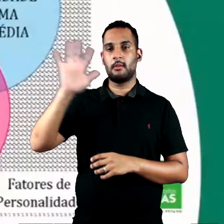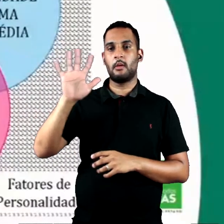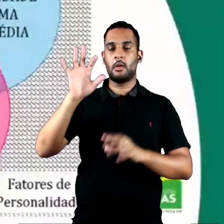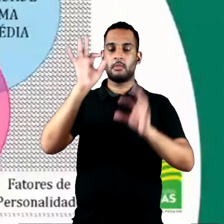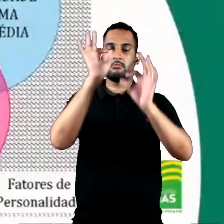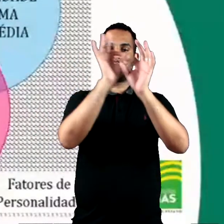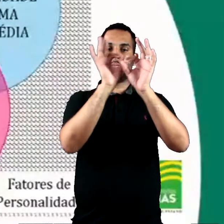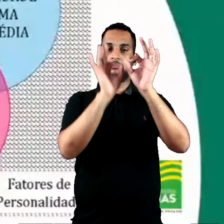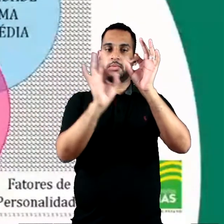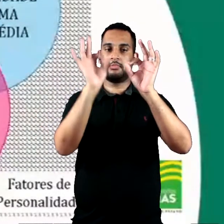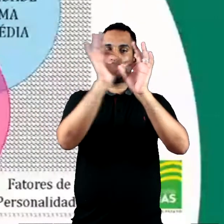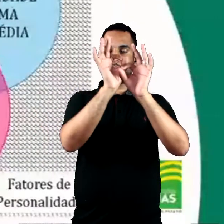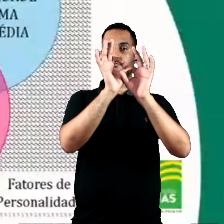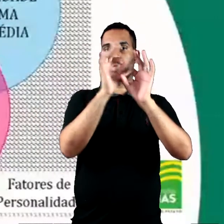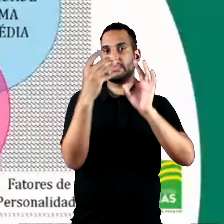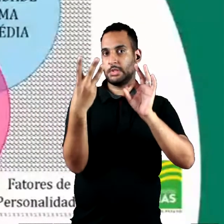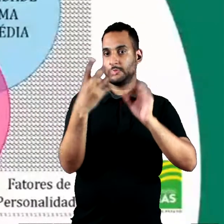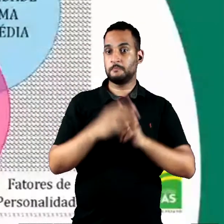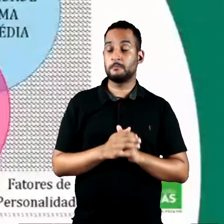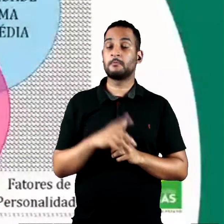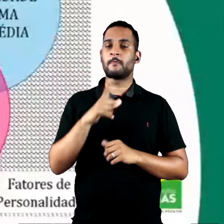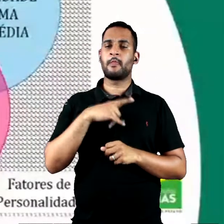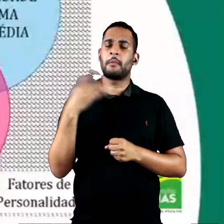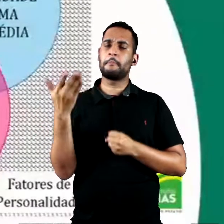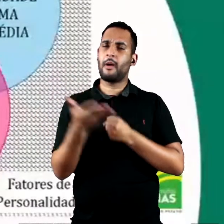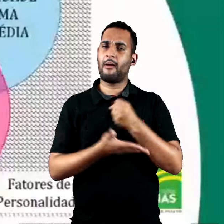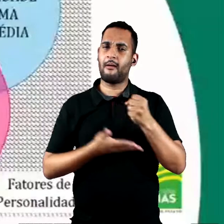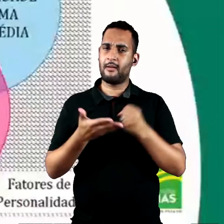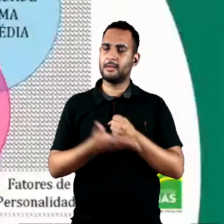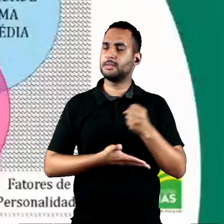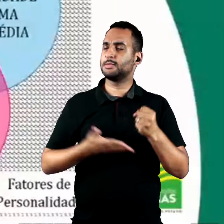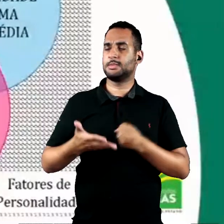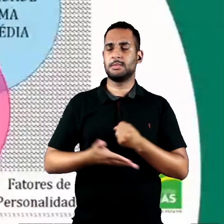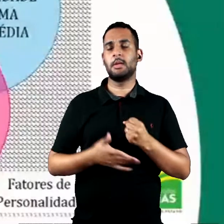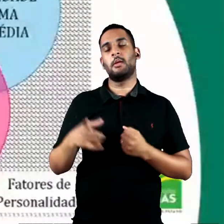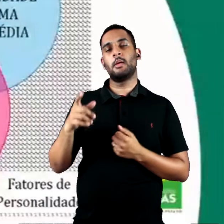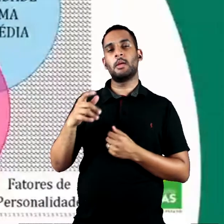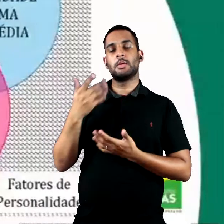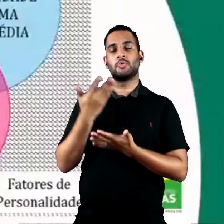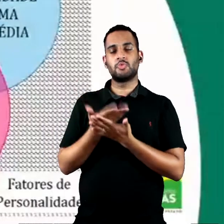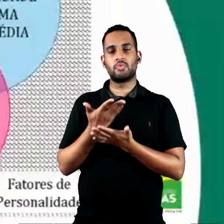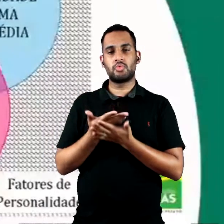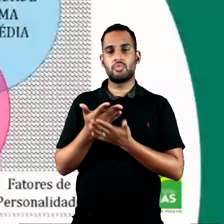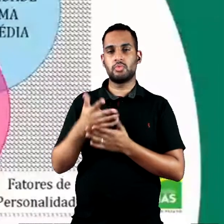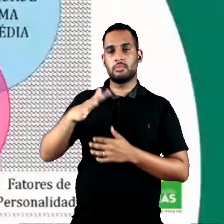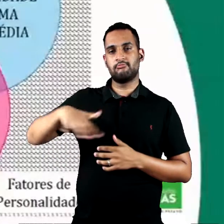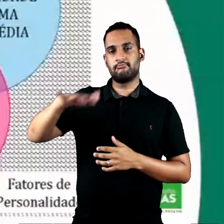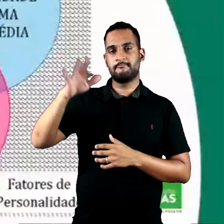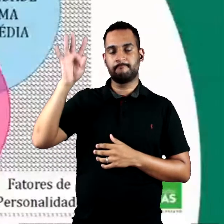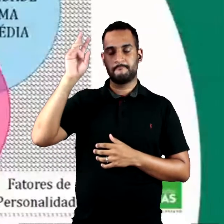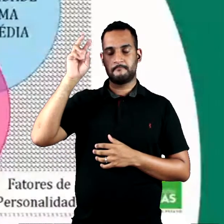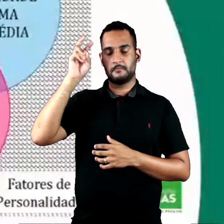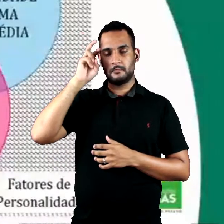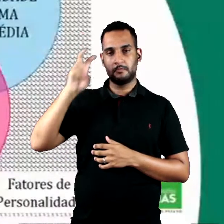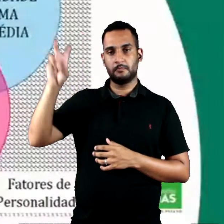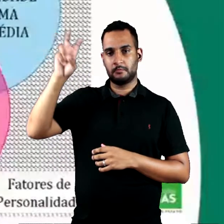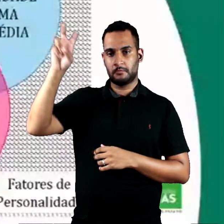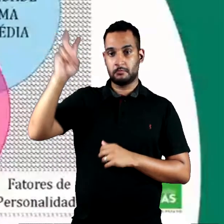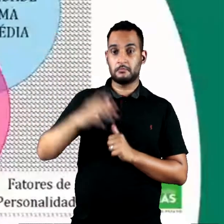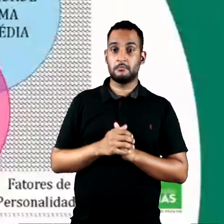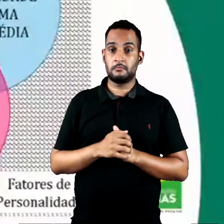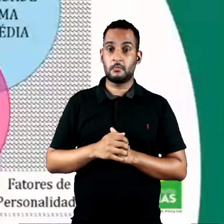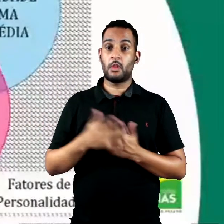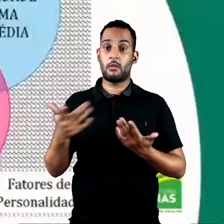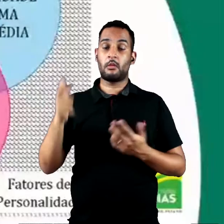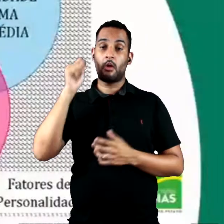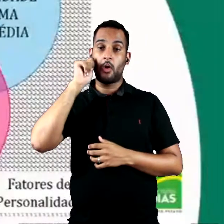principal teoria que embasa o trabalho das altas habilidades superdotação, e foi criada por Joseph